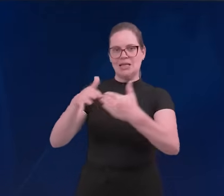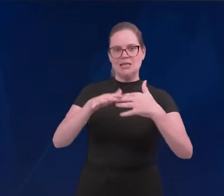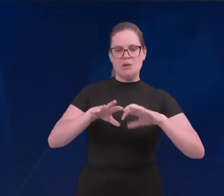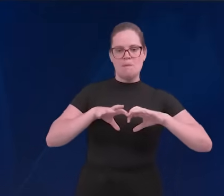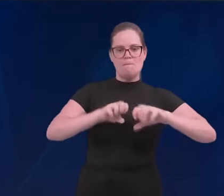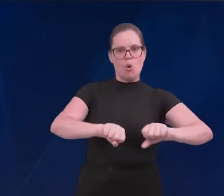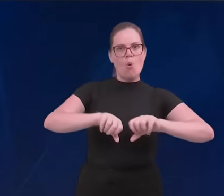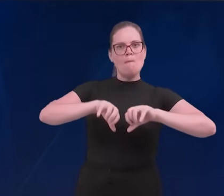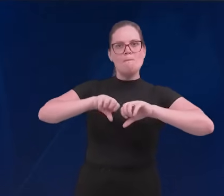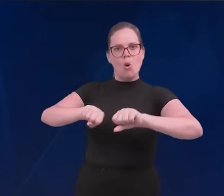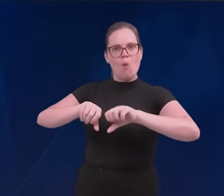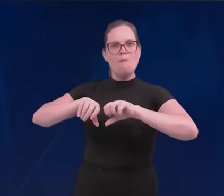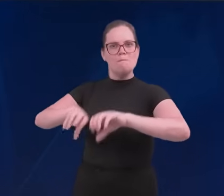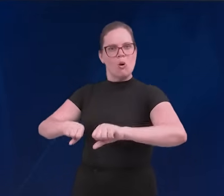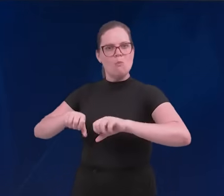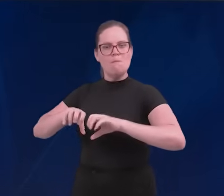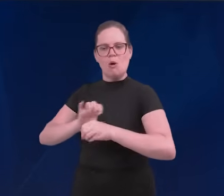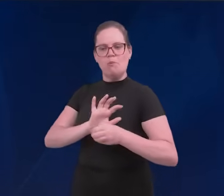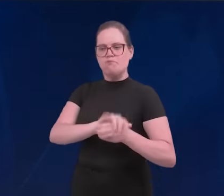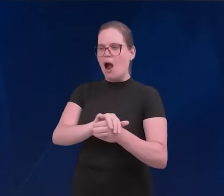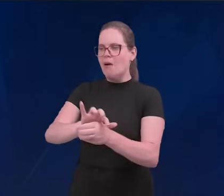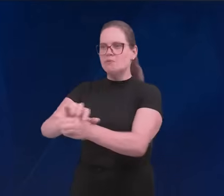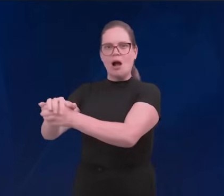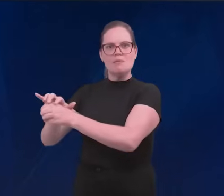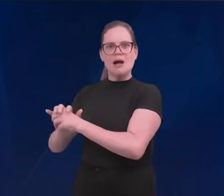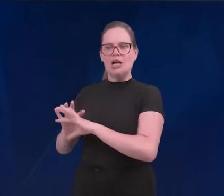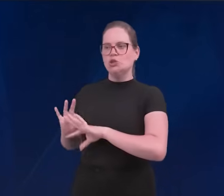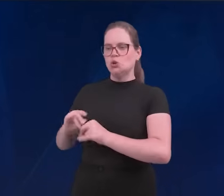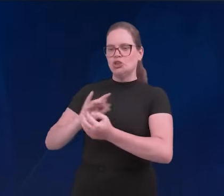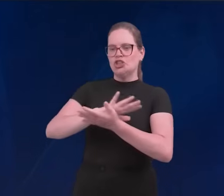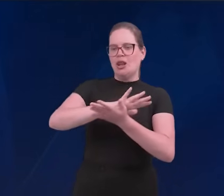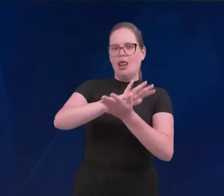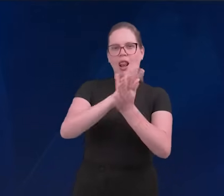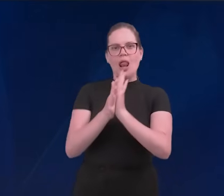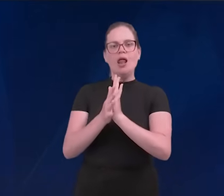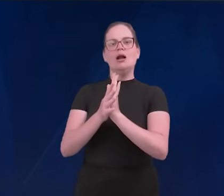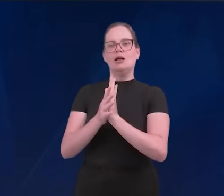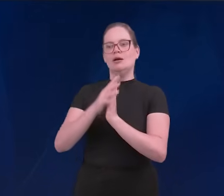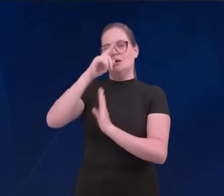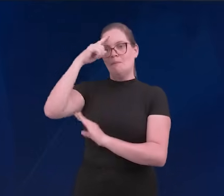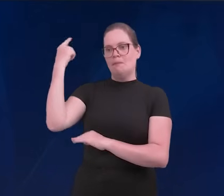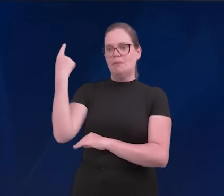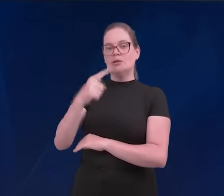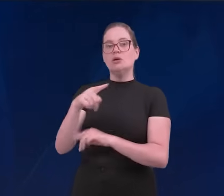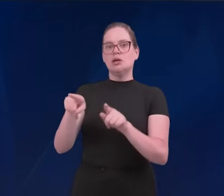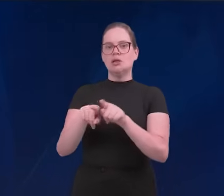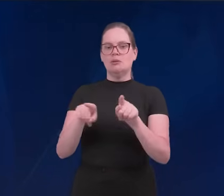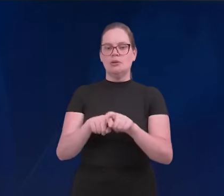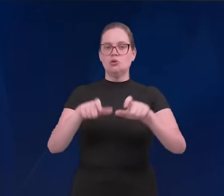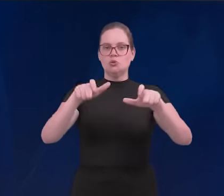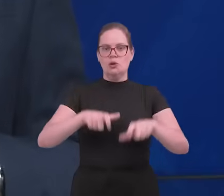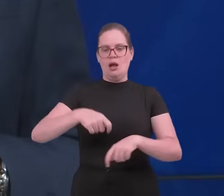de Sion, rei de Hesbom, e ainda habitou na cidade dos amorreus.